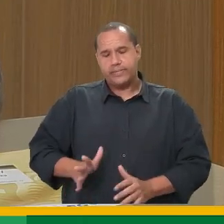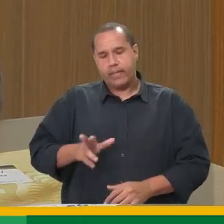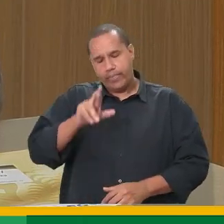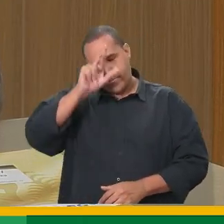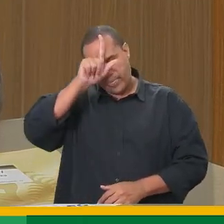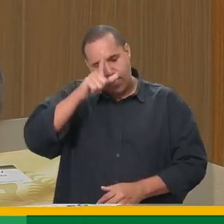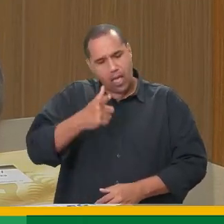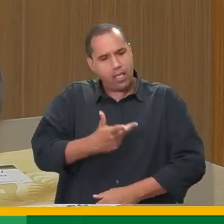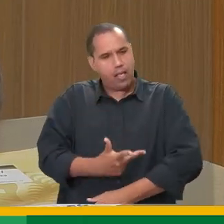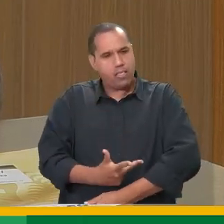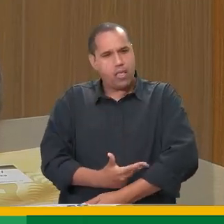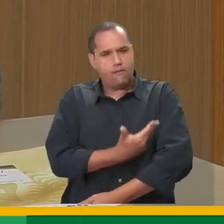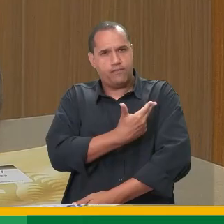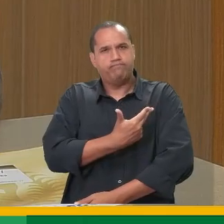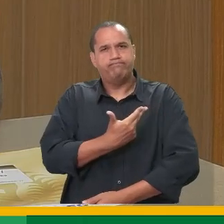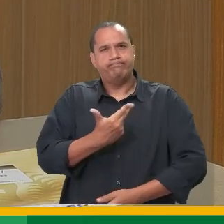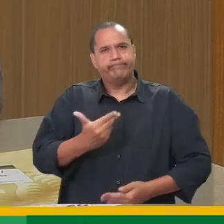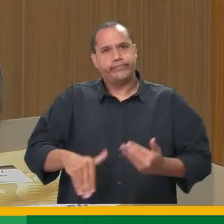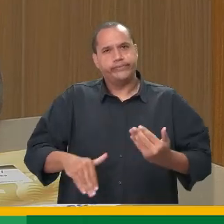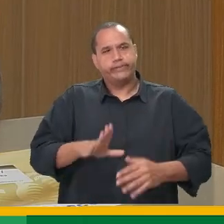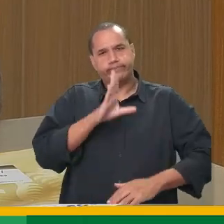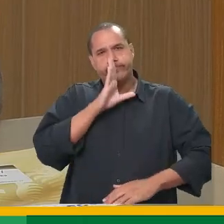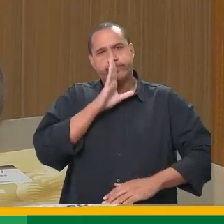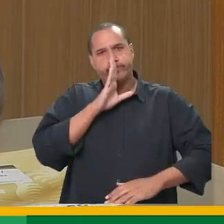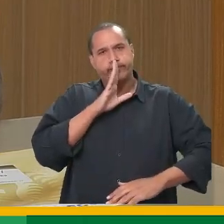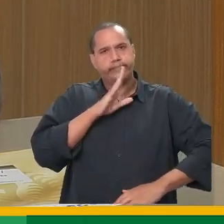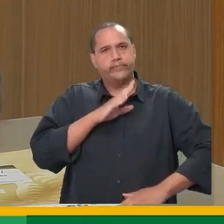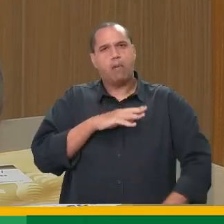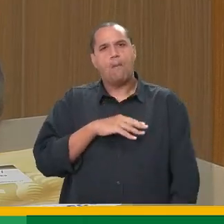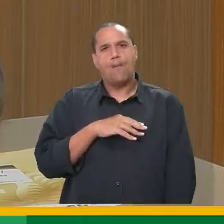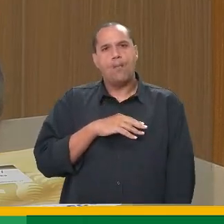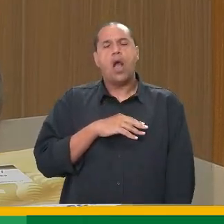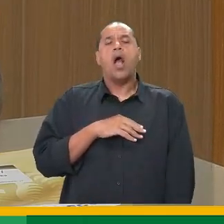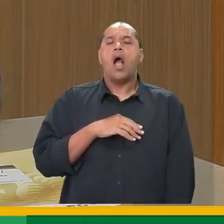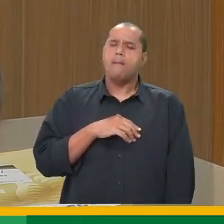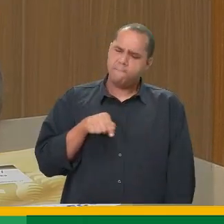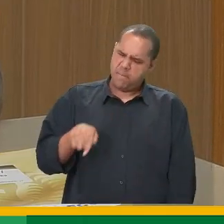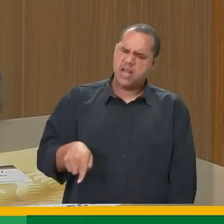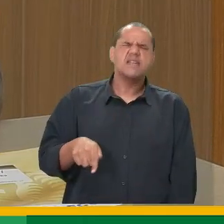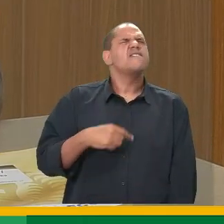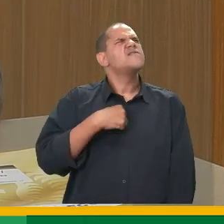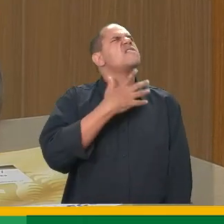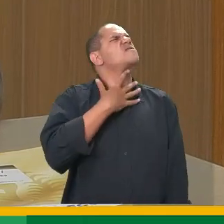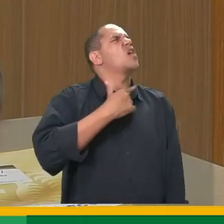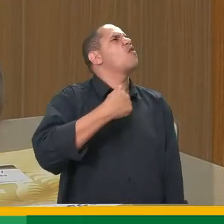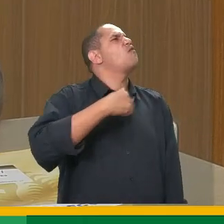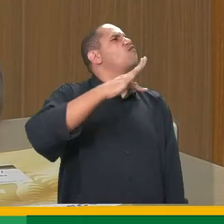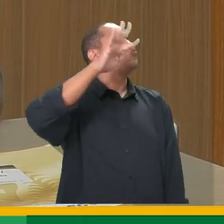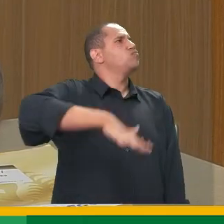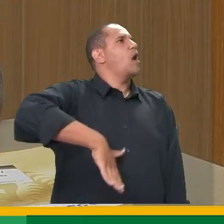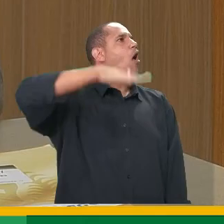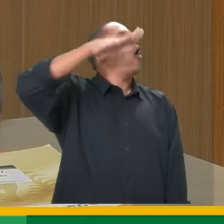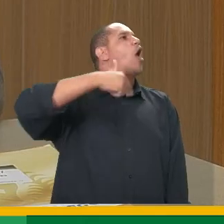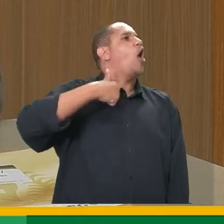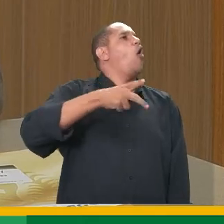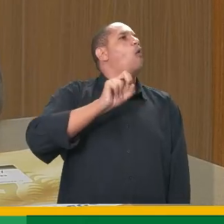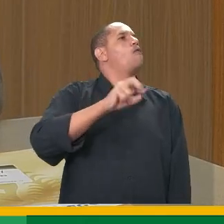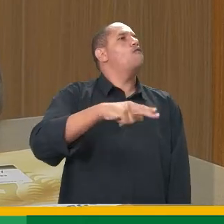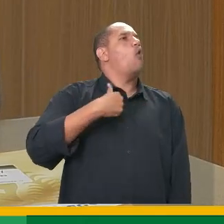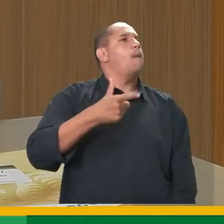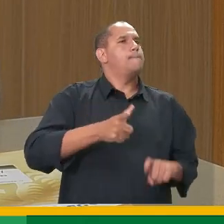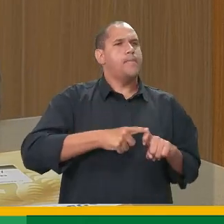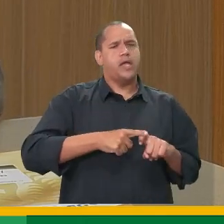cresceu e sempre dizendo que seria médica com 16